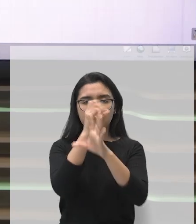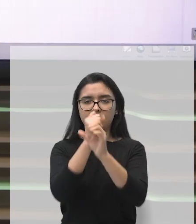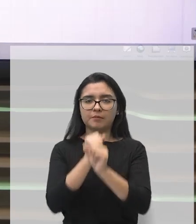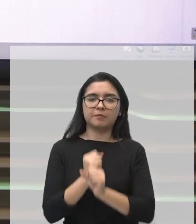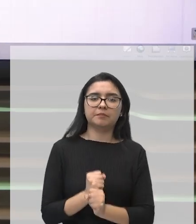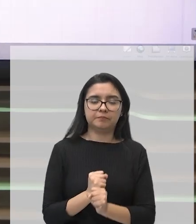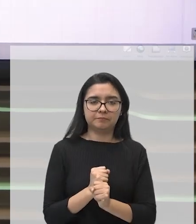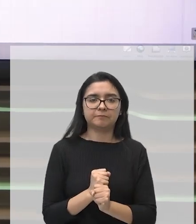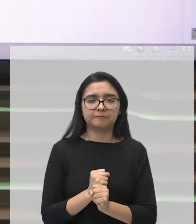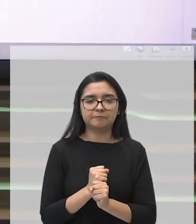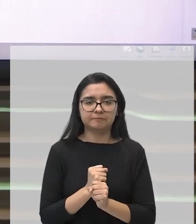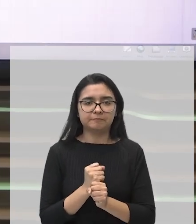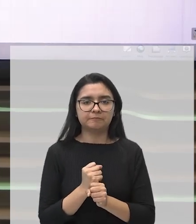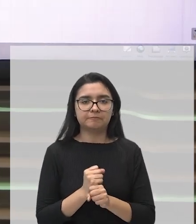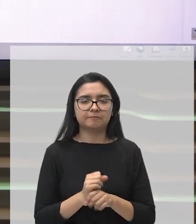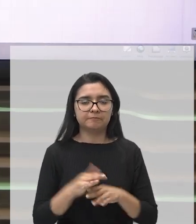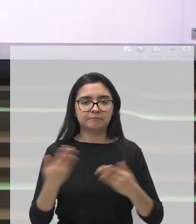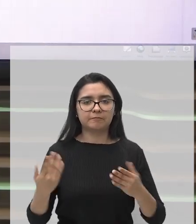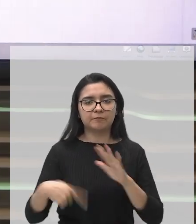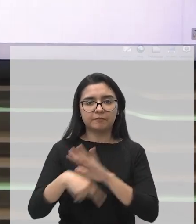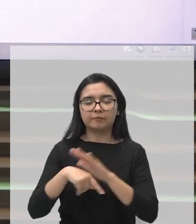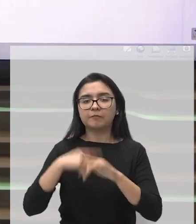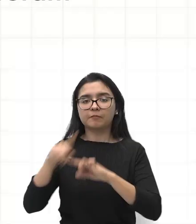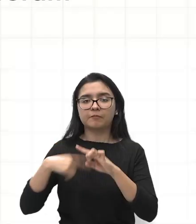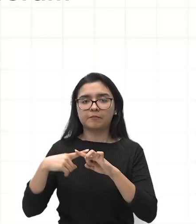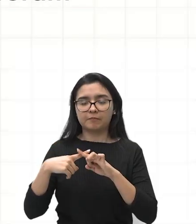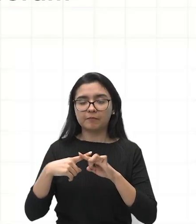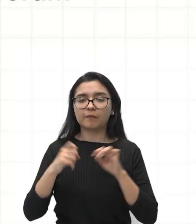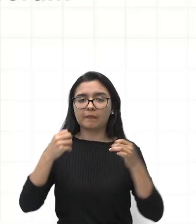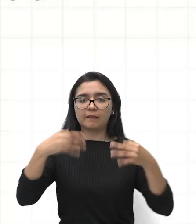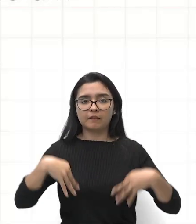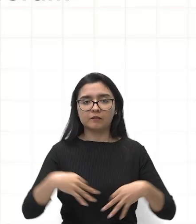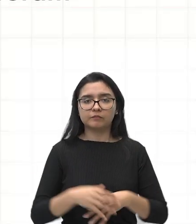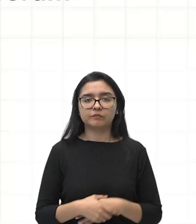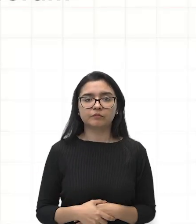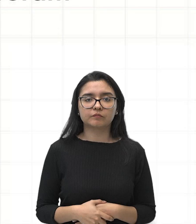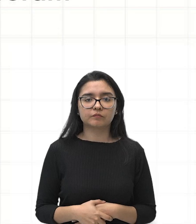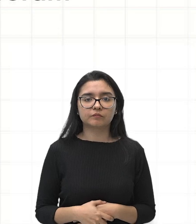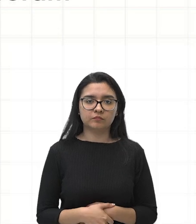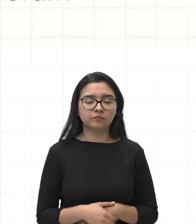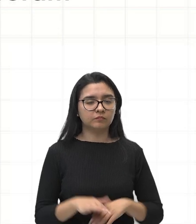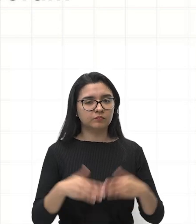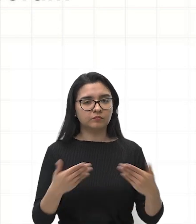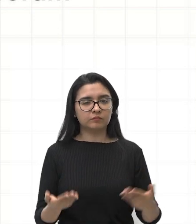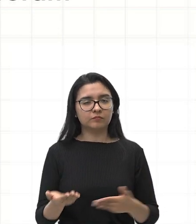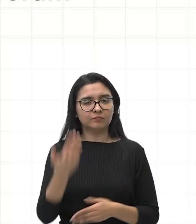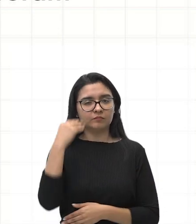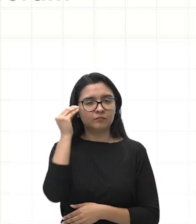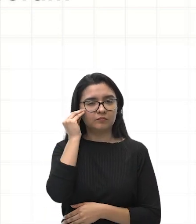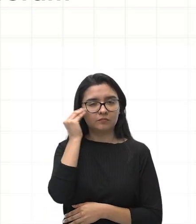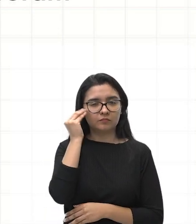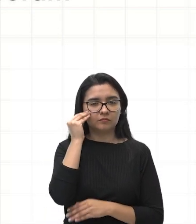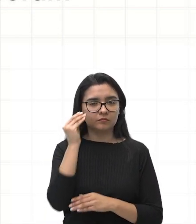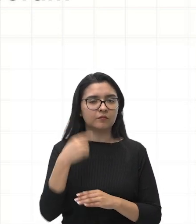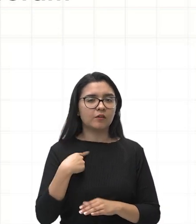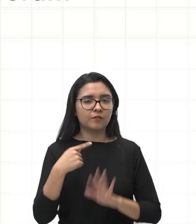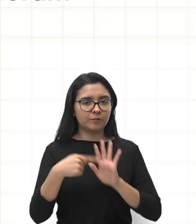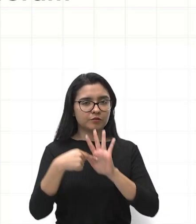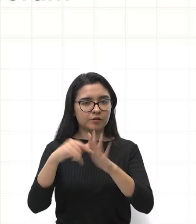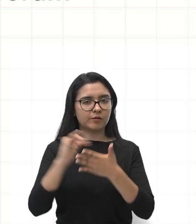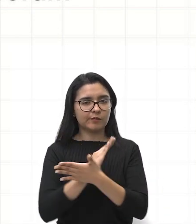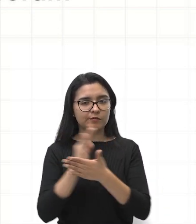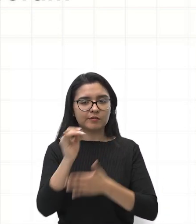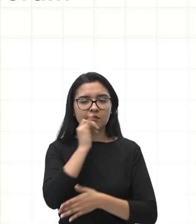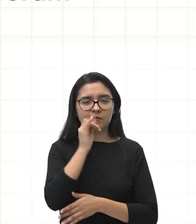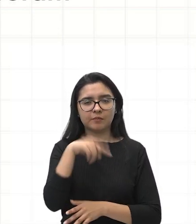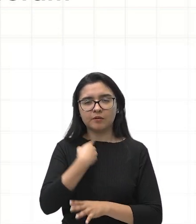operações aqui comigo nessa aula. Tá legal? Muito bem, pessoal. Então vem aqui comigo que eu vou fazer aqui alguns exemplos aqui para a gente relembrar